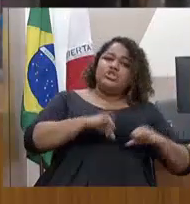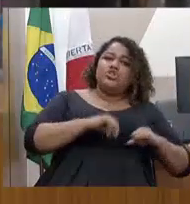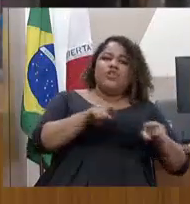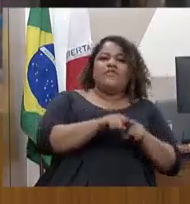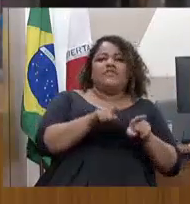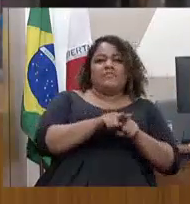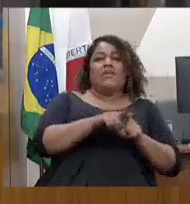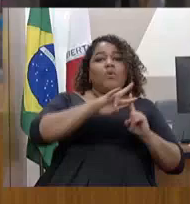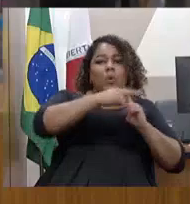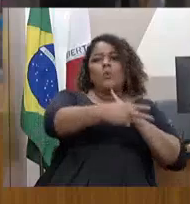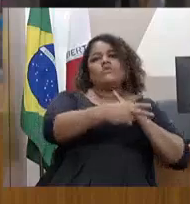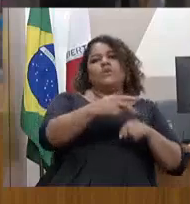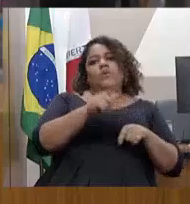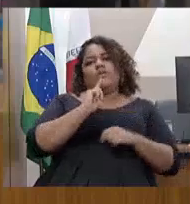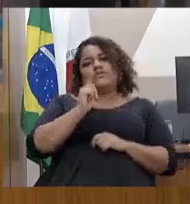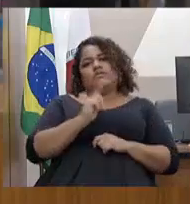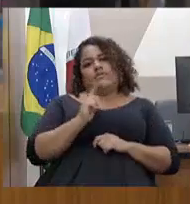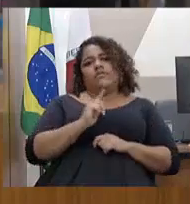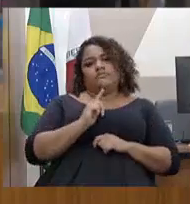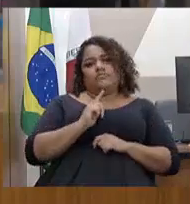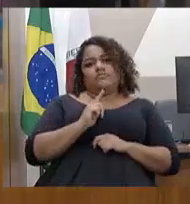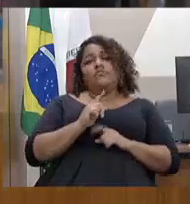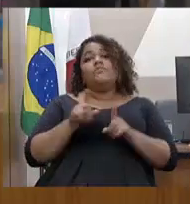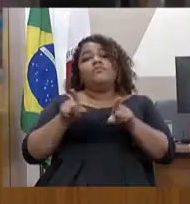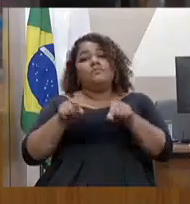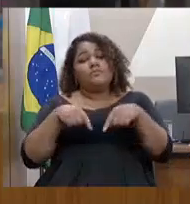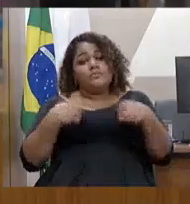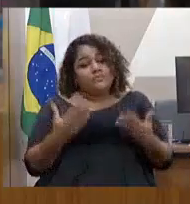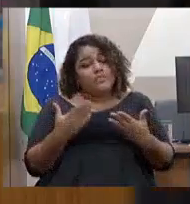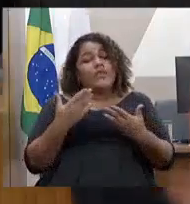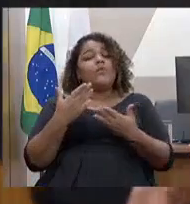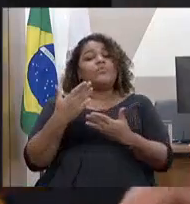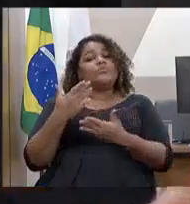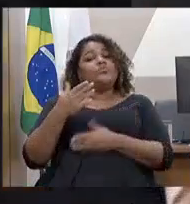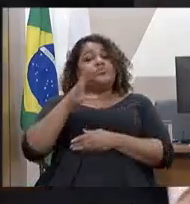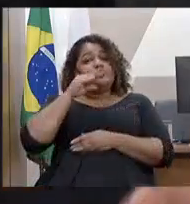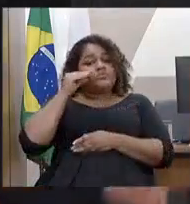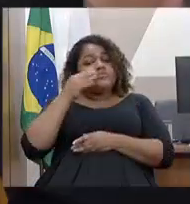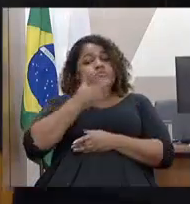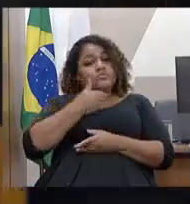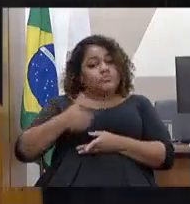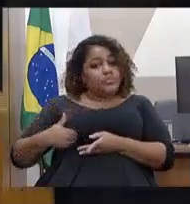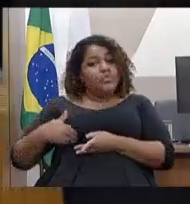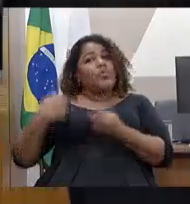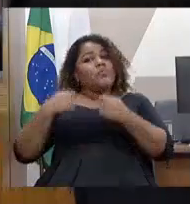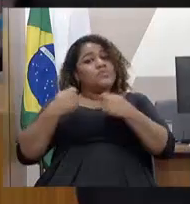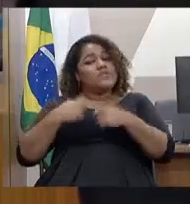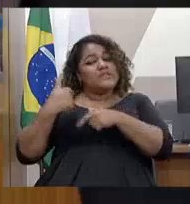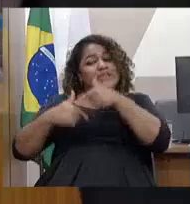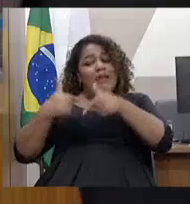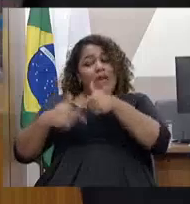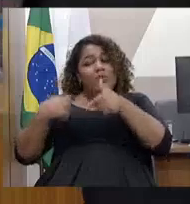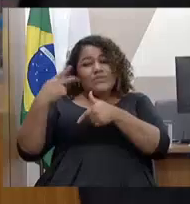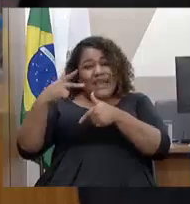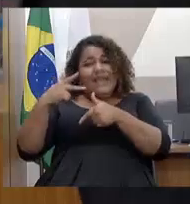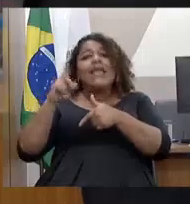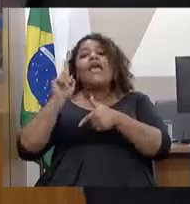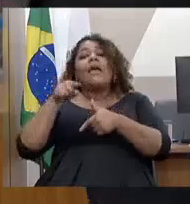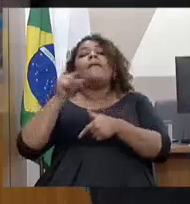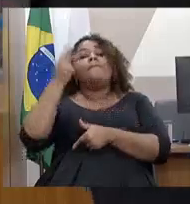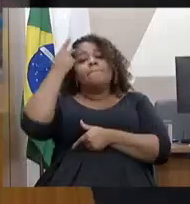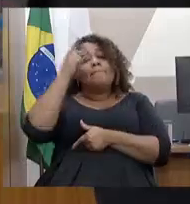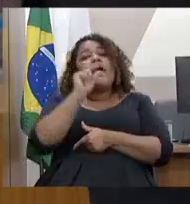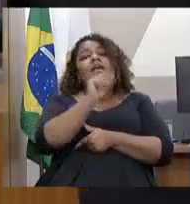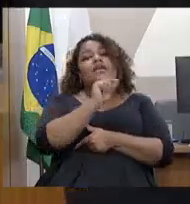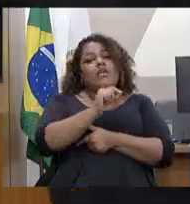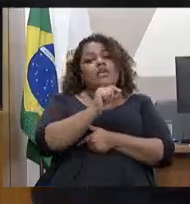democraticamente distribuído para a população então nós precisamos discutir isso a outra questão né que é